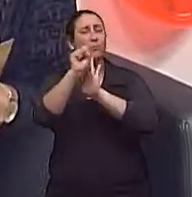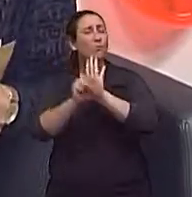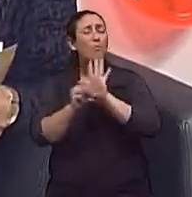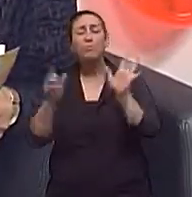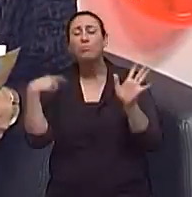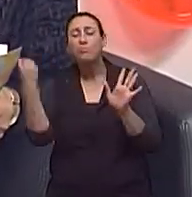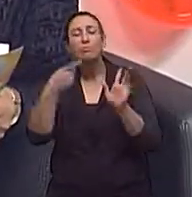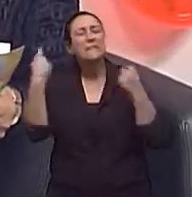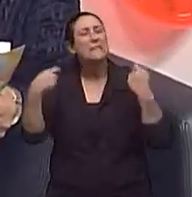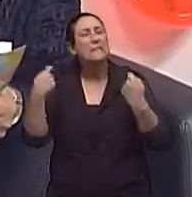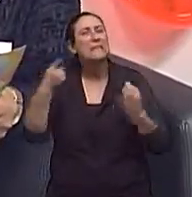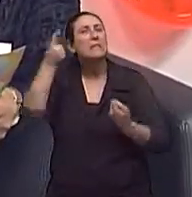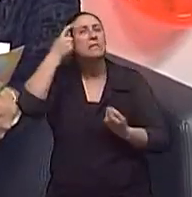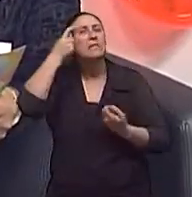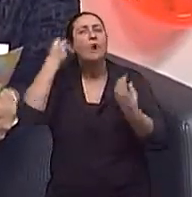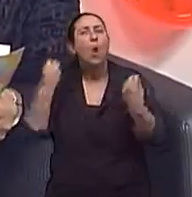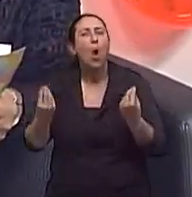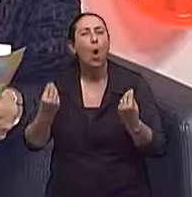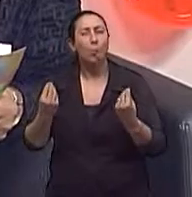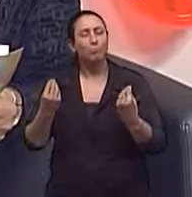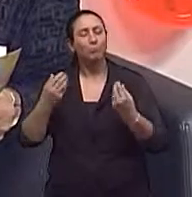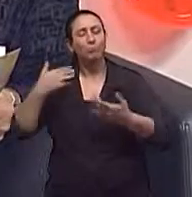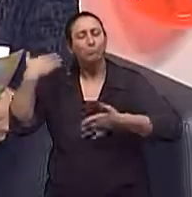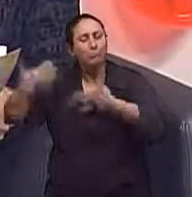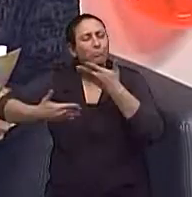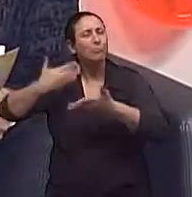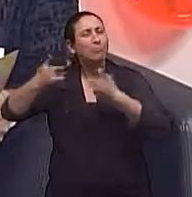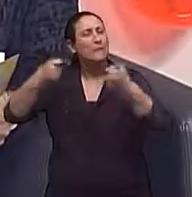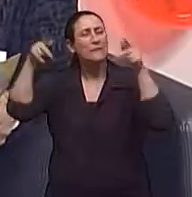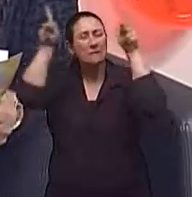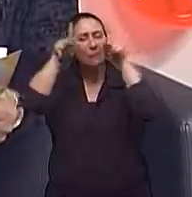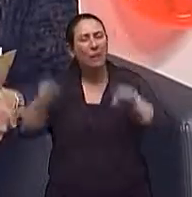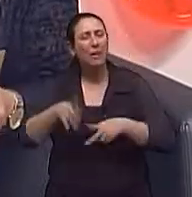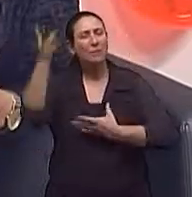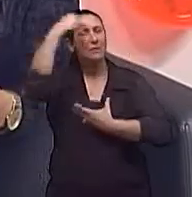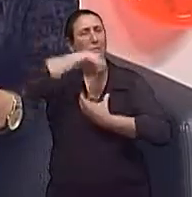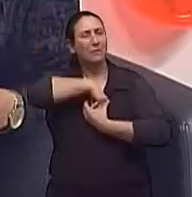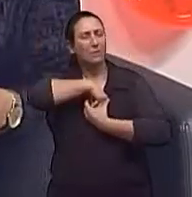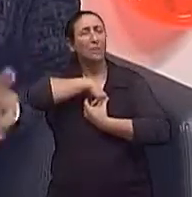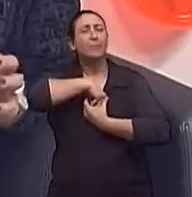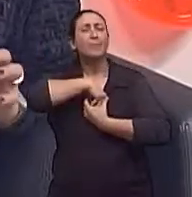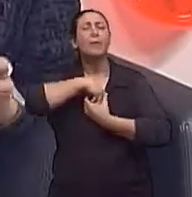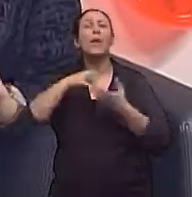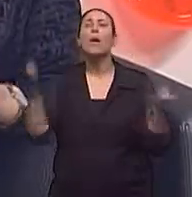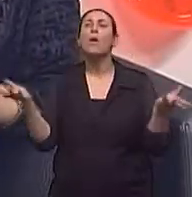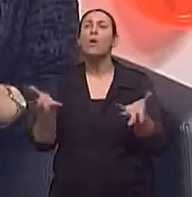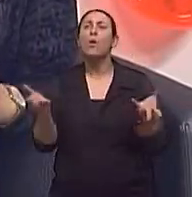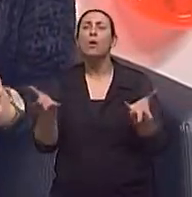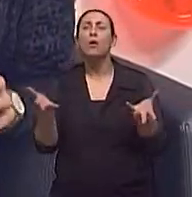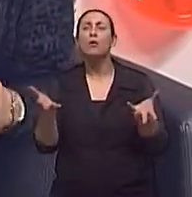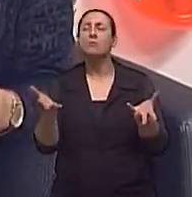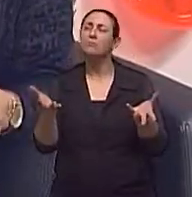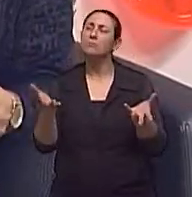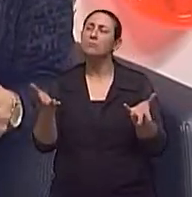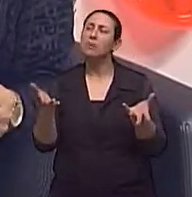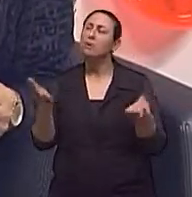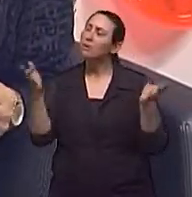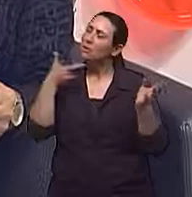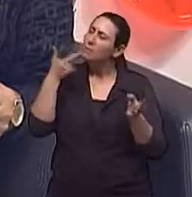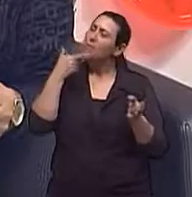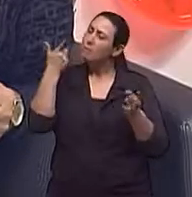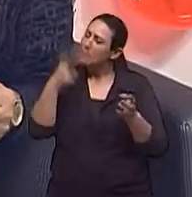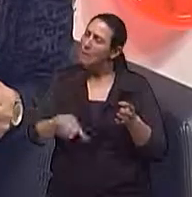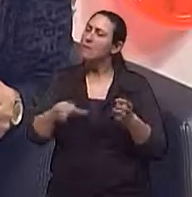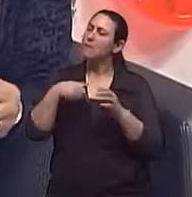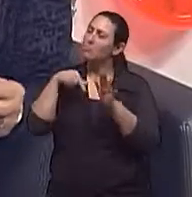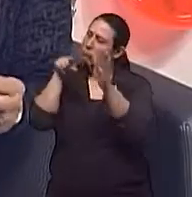mais do que necessário né para que a gente a interna e externa mas Tereza Cristina Então vamos